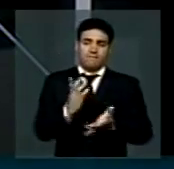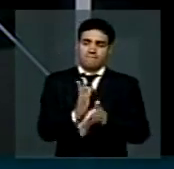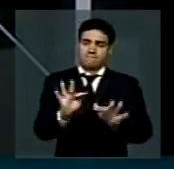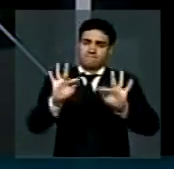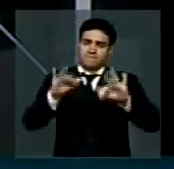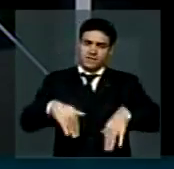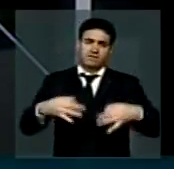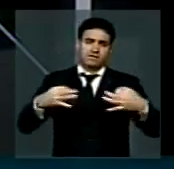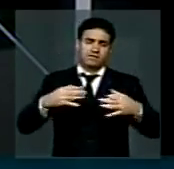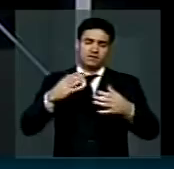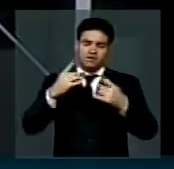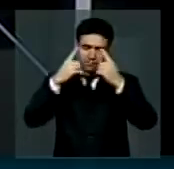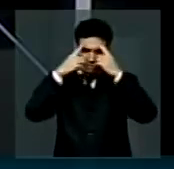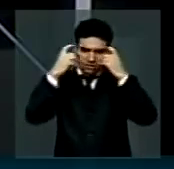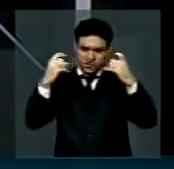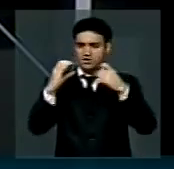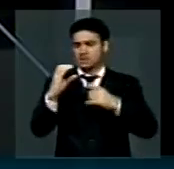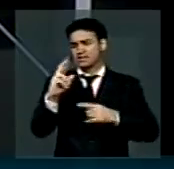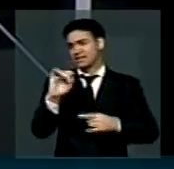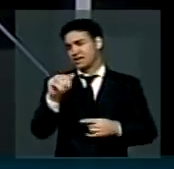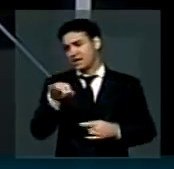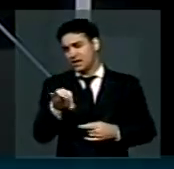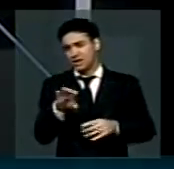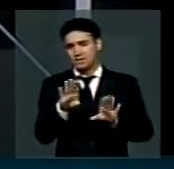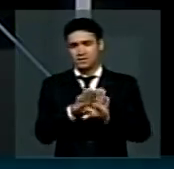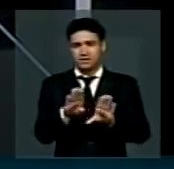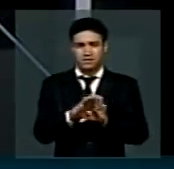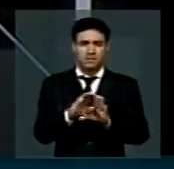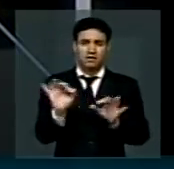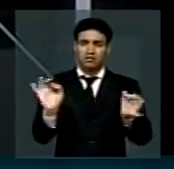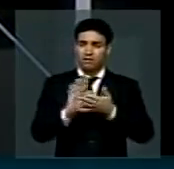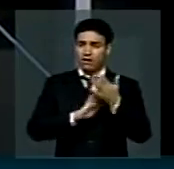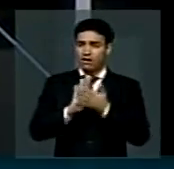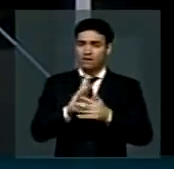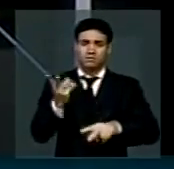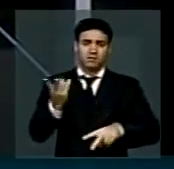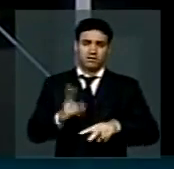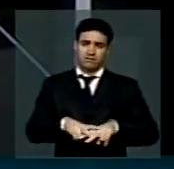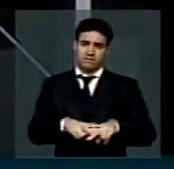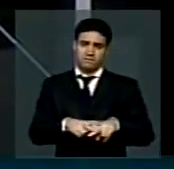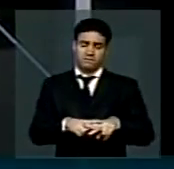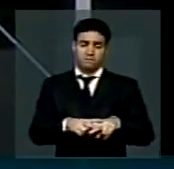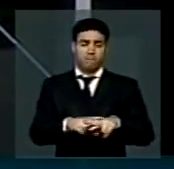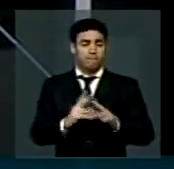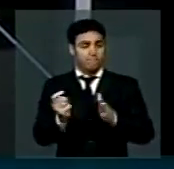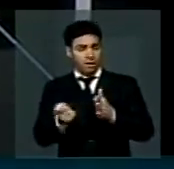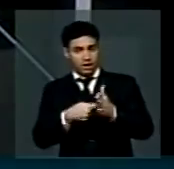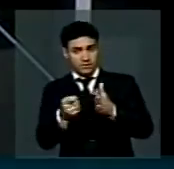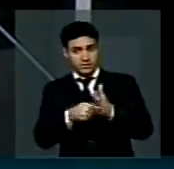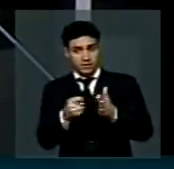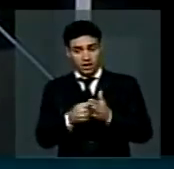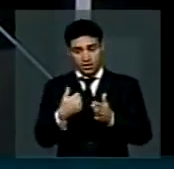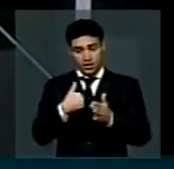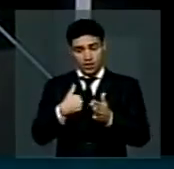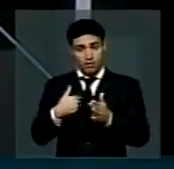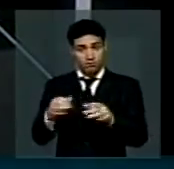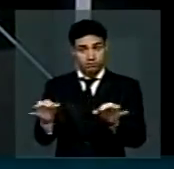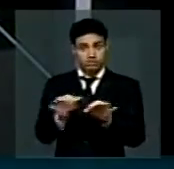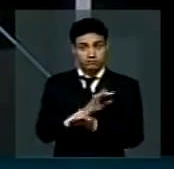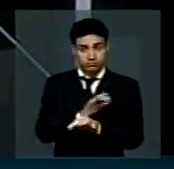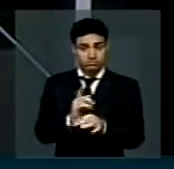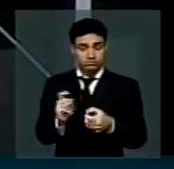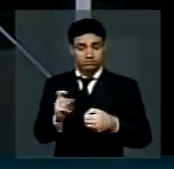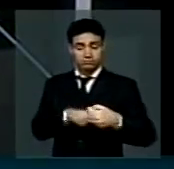definitivamente a violência, a criminalidade e a impunidade. O abaixo-assinado, que tem o meu endosso,